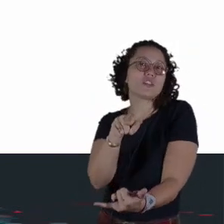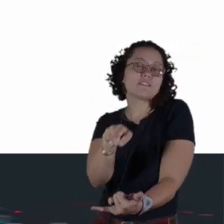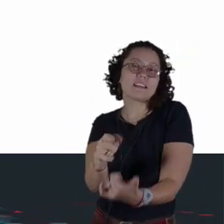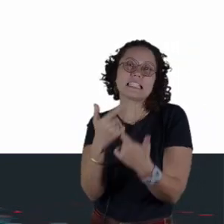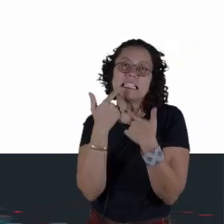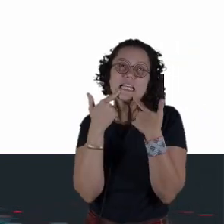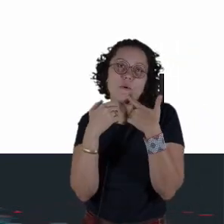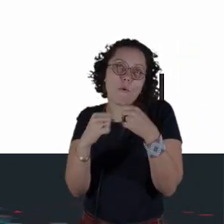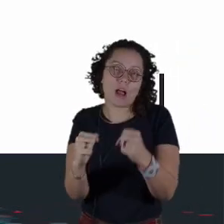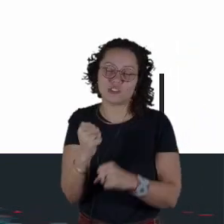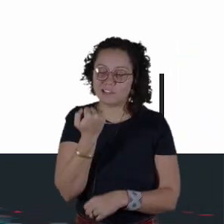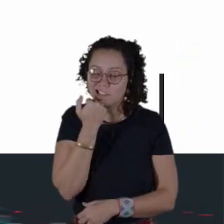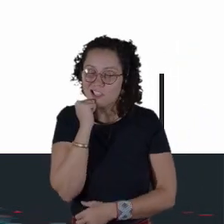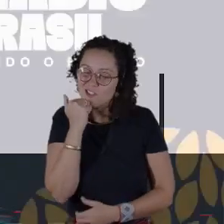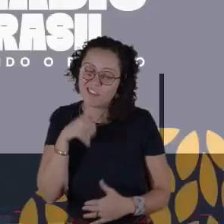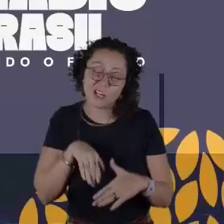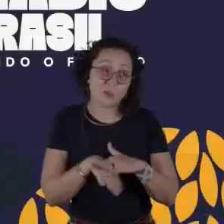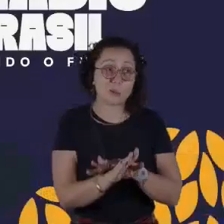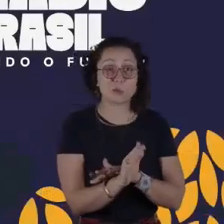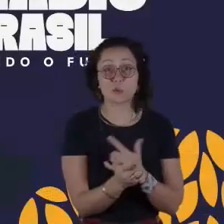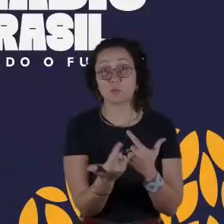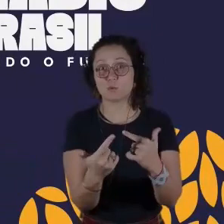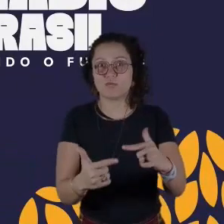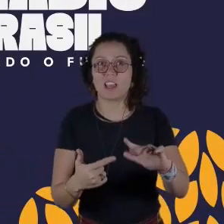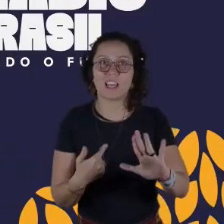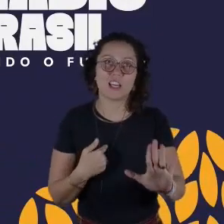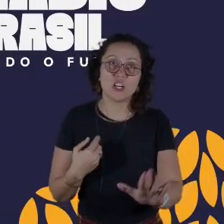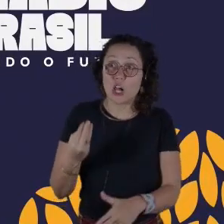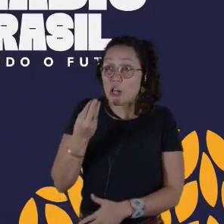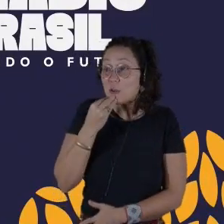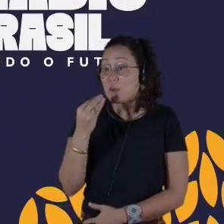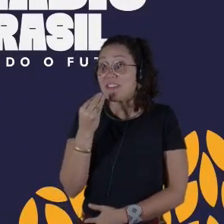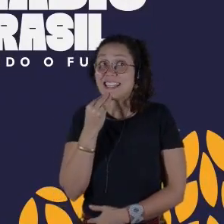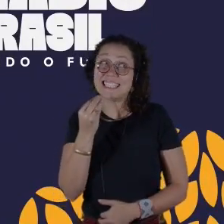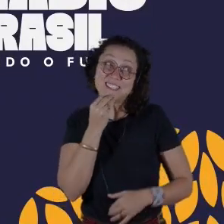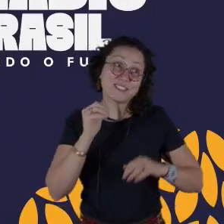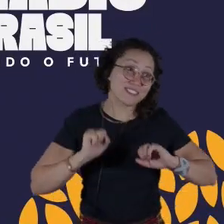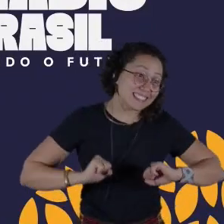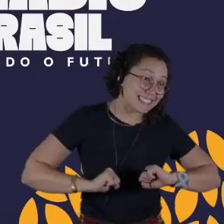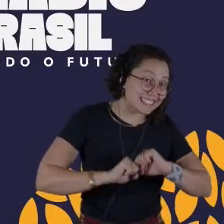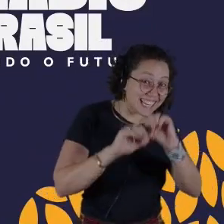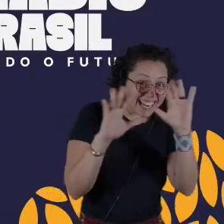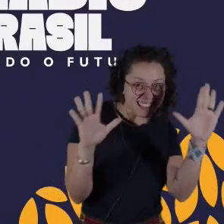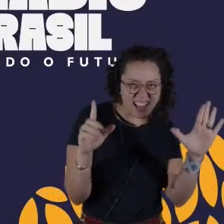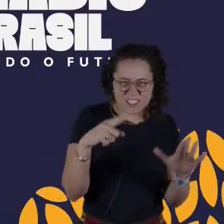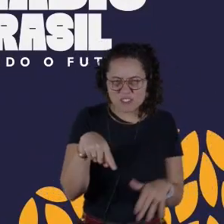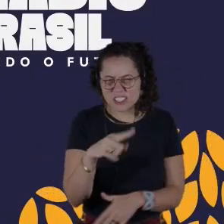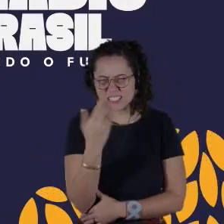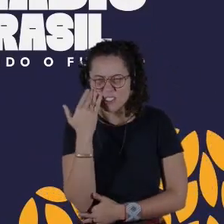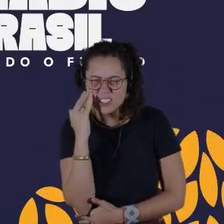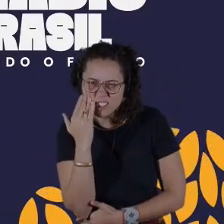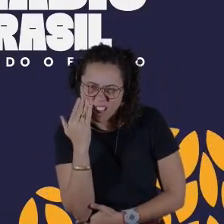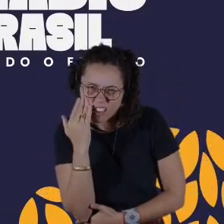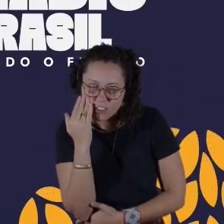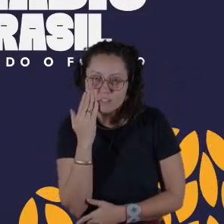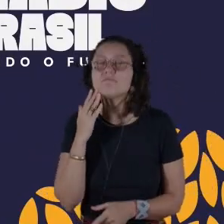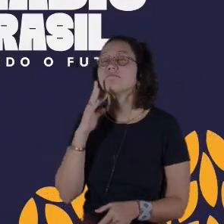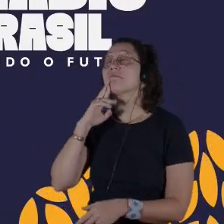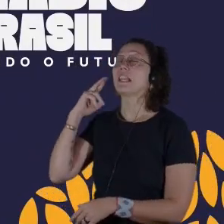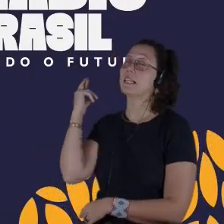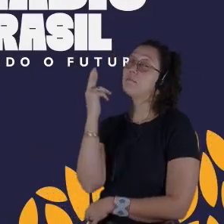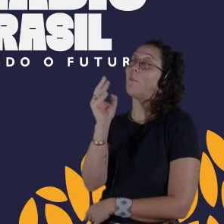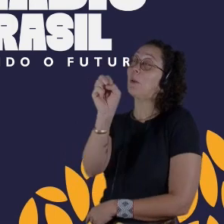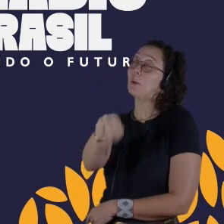tentando de fazer isso a melhor tradução possível. Você vai entendendo? Sim. Tá